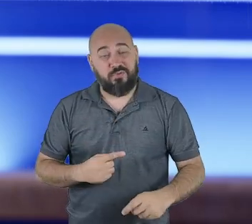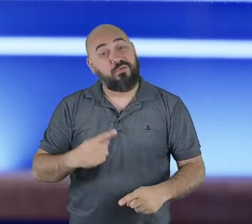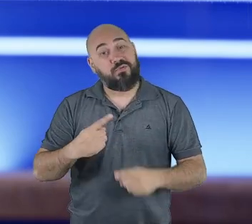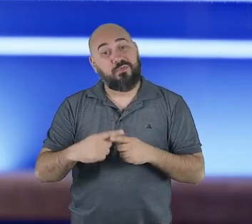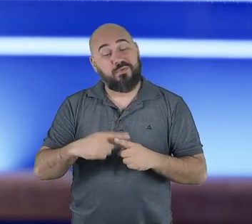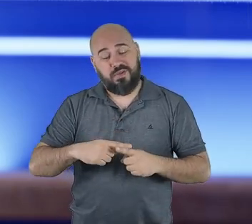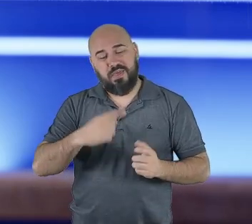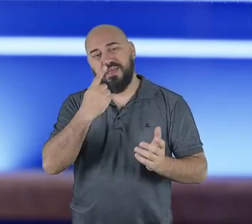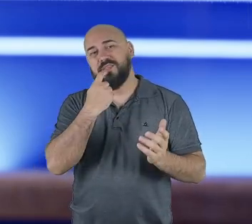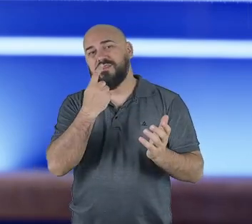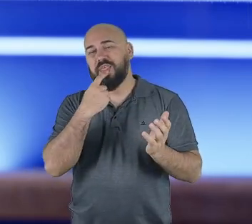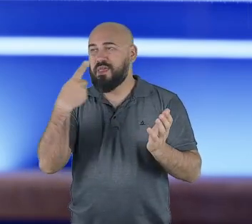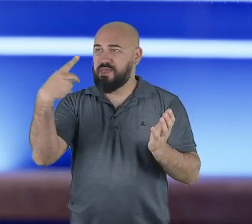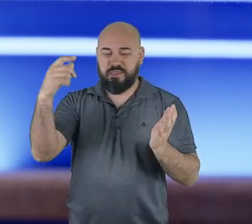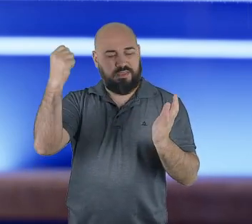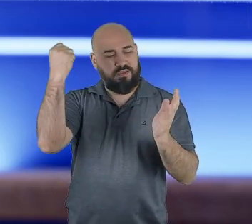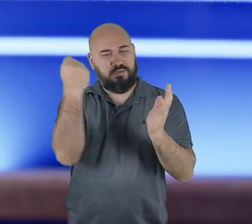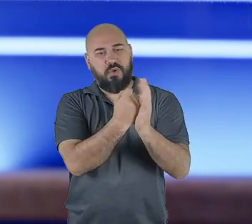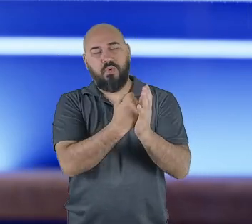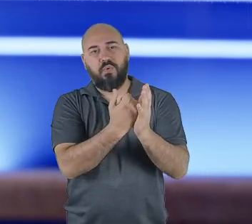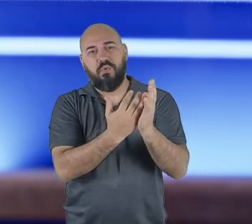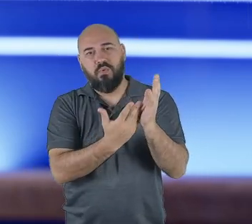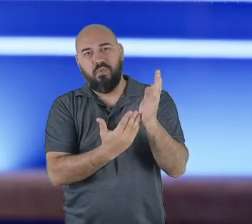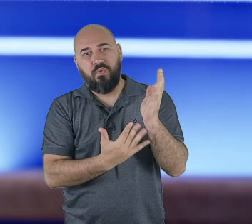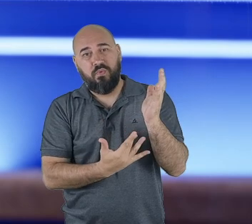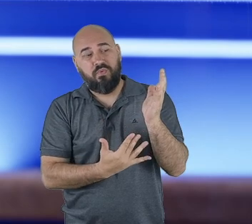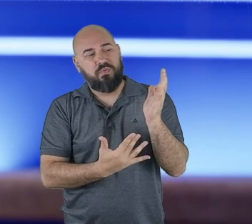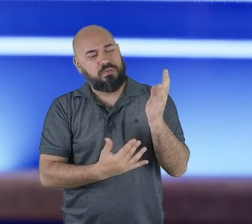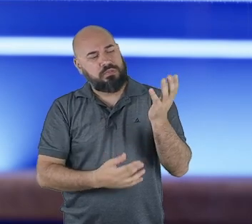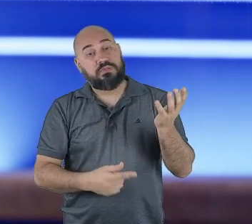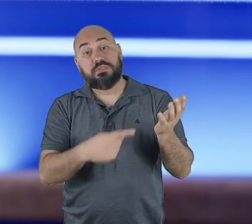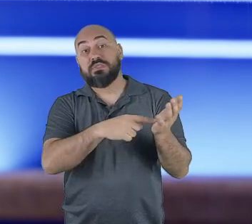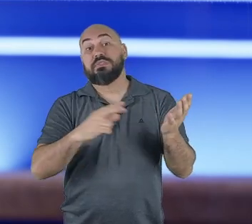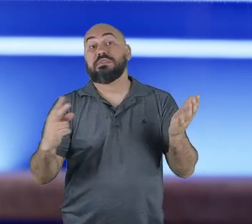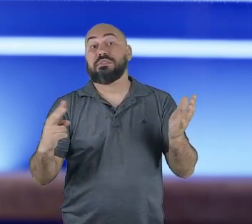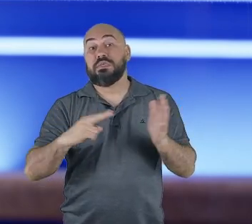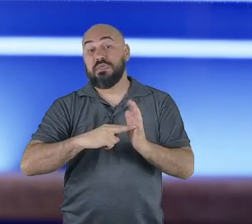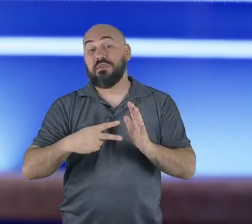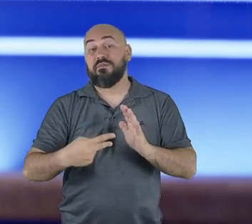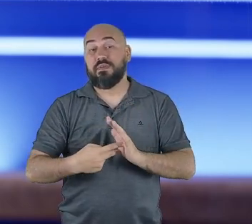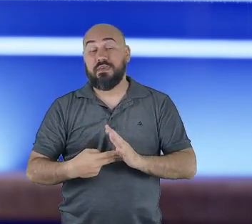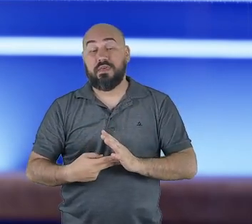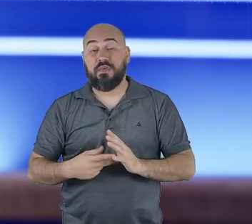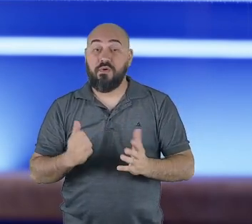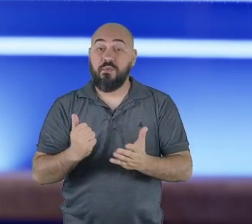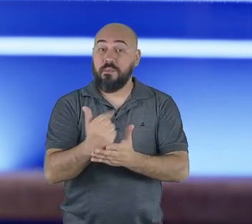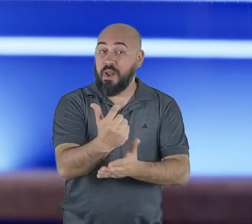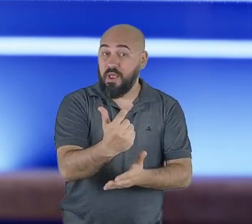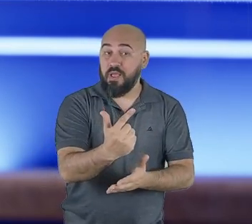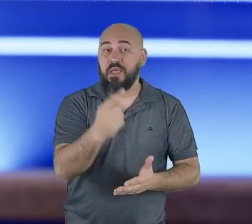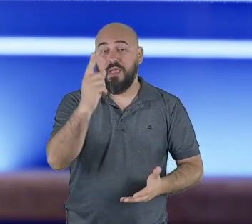comigo e com você. Fomos comprados pelo preço da morte de